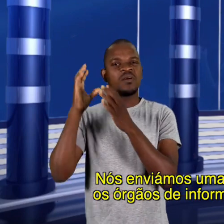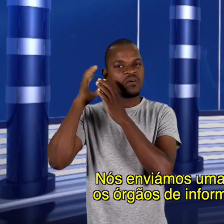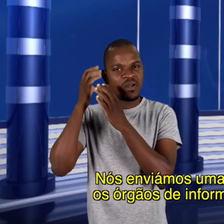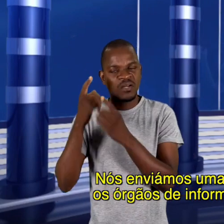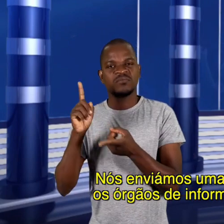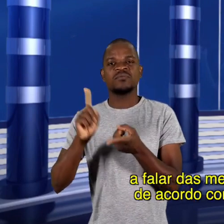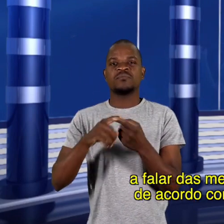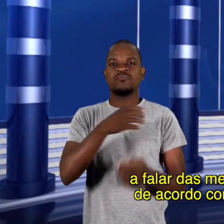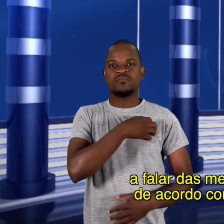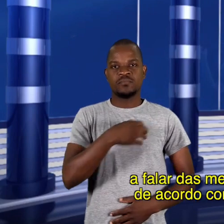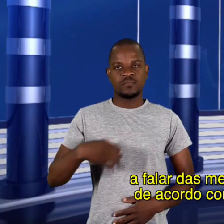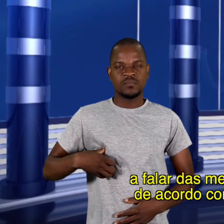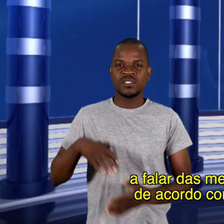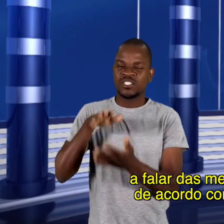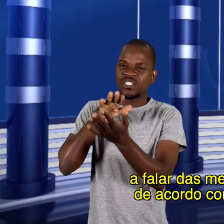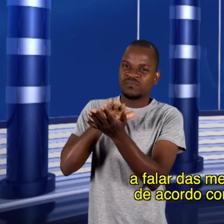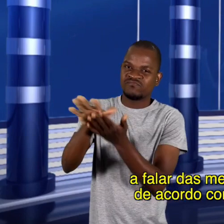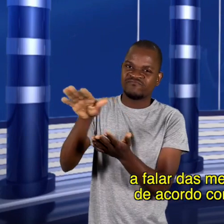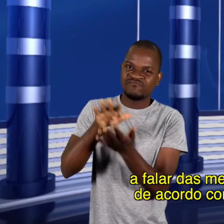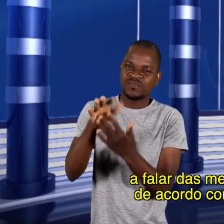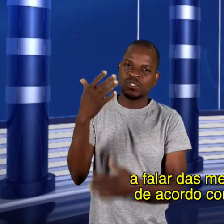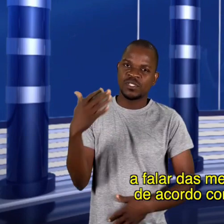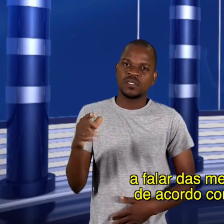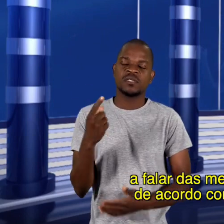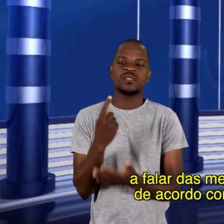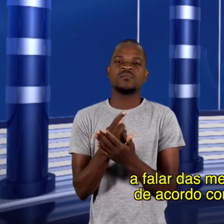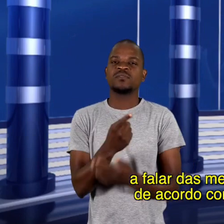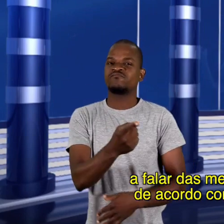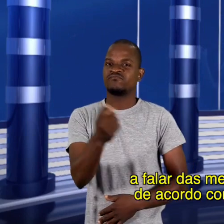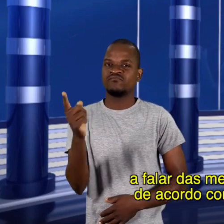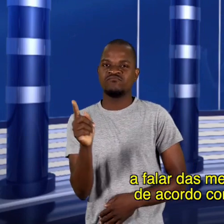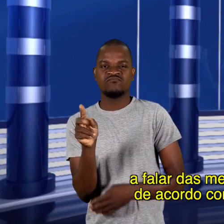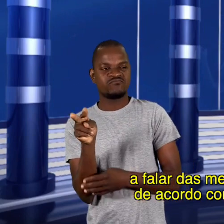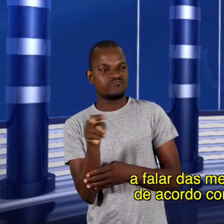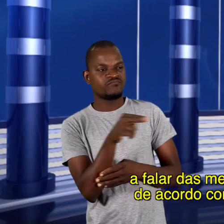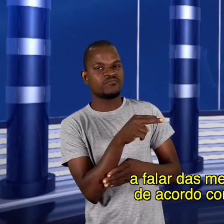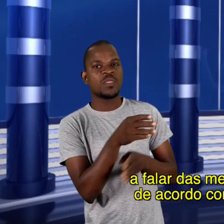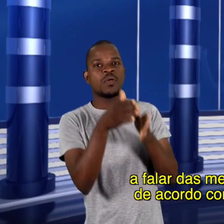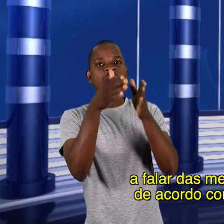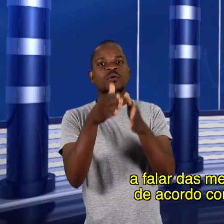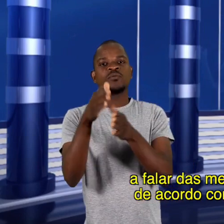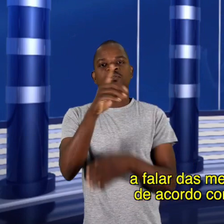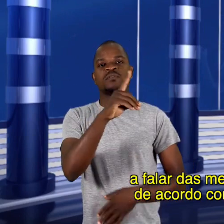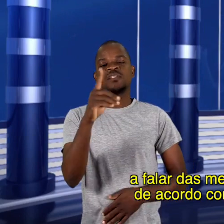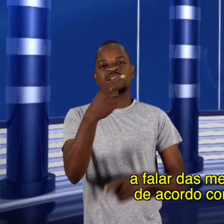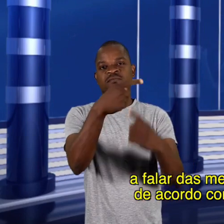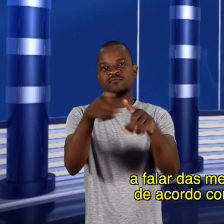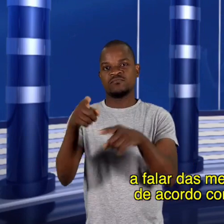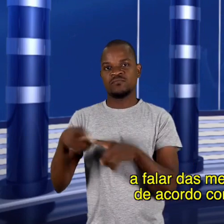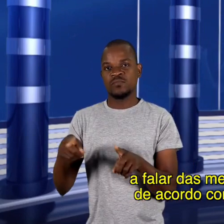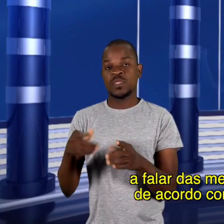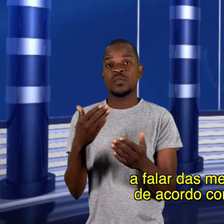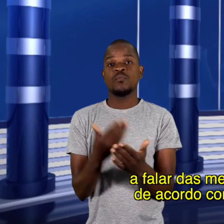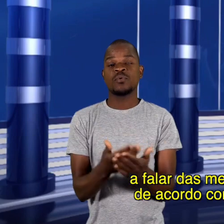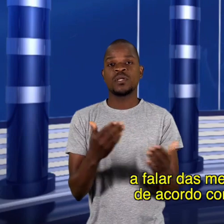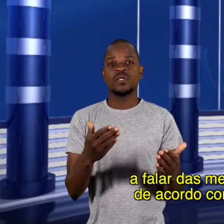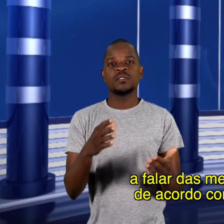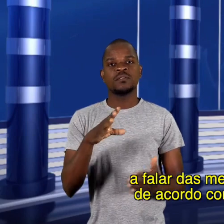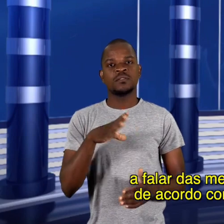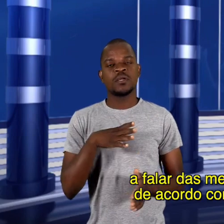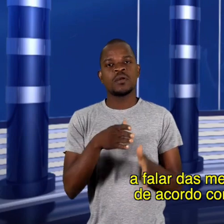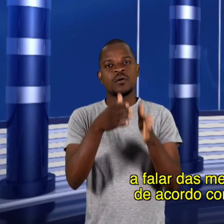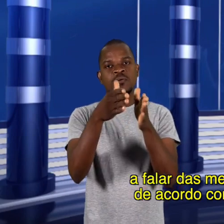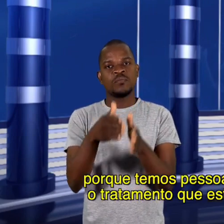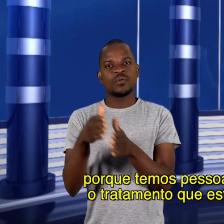órgãos de informação, para o presidente da área pública, a falar das medidas que devem ser vistas para as pessoas com deficiência, de acordo com a sua